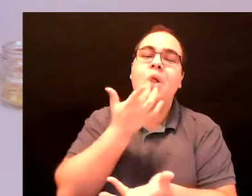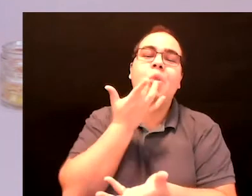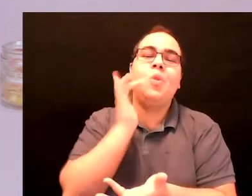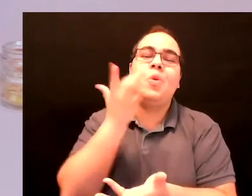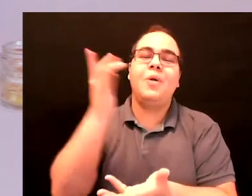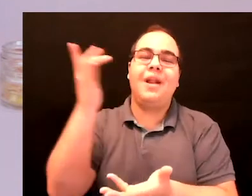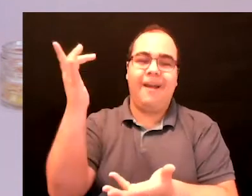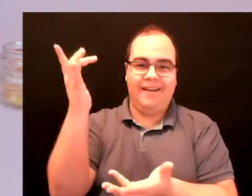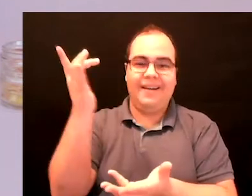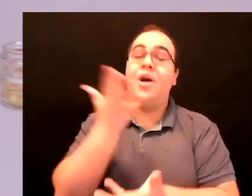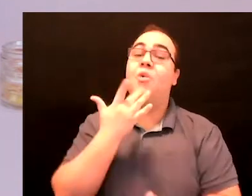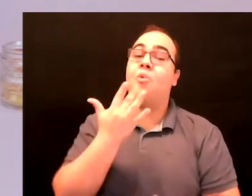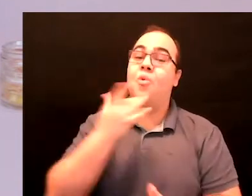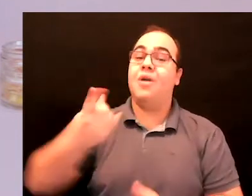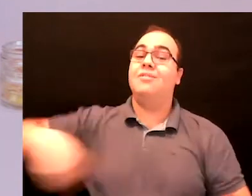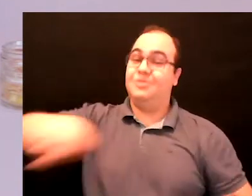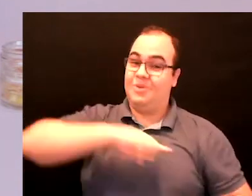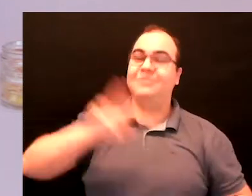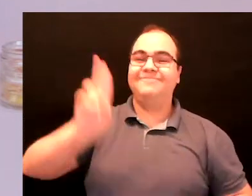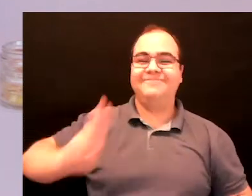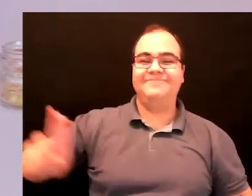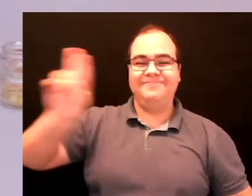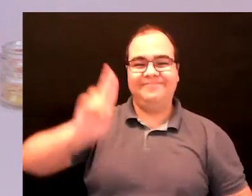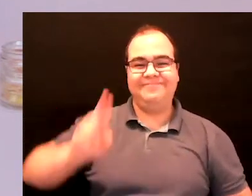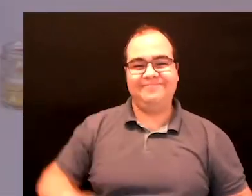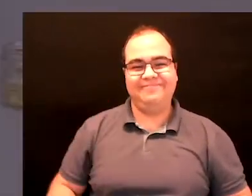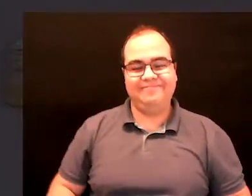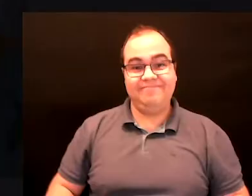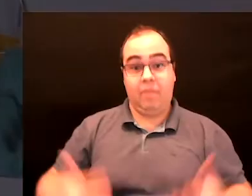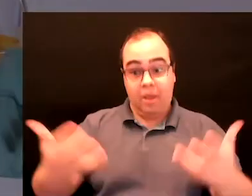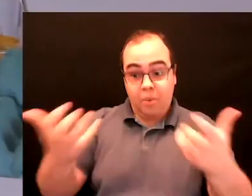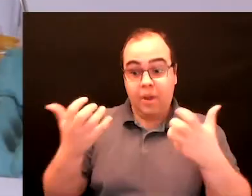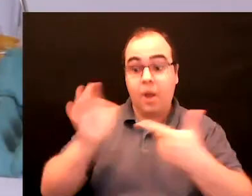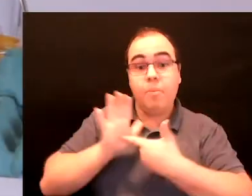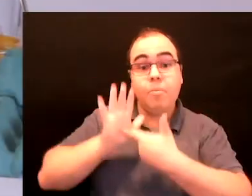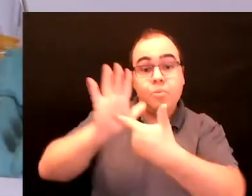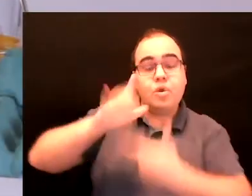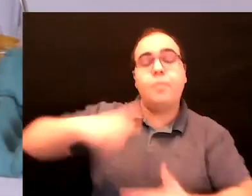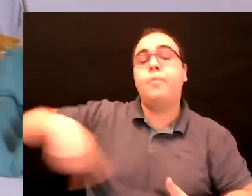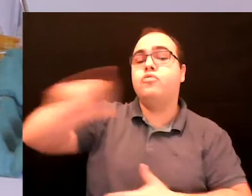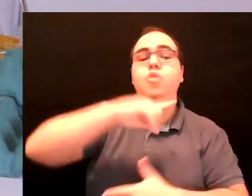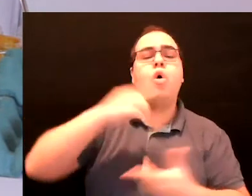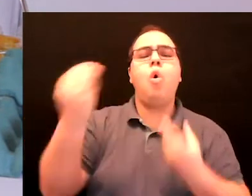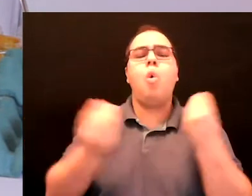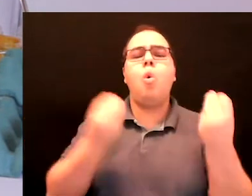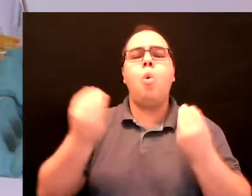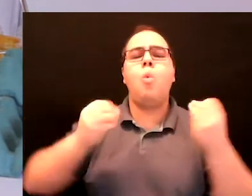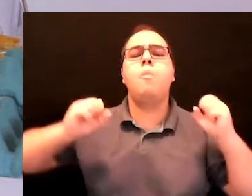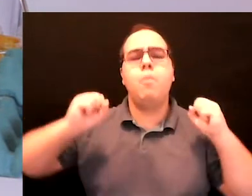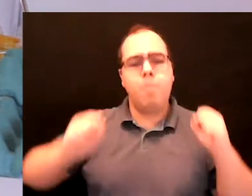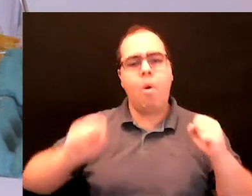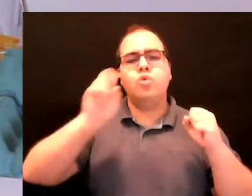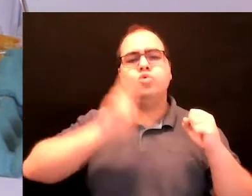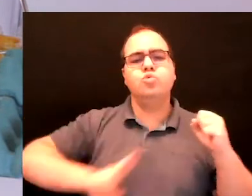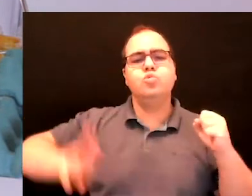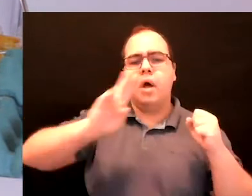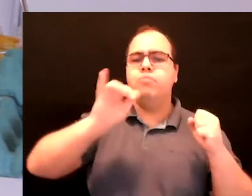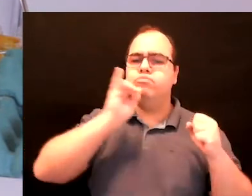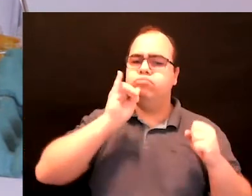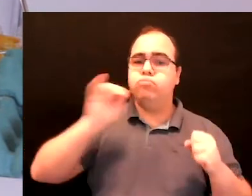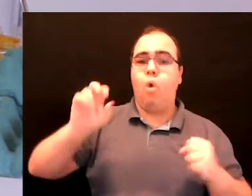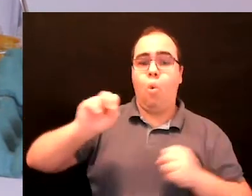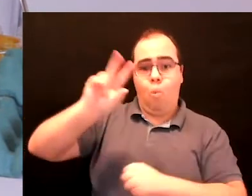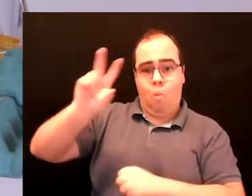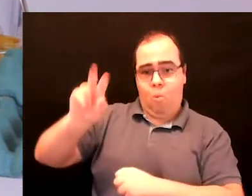amarelo dourado, né? Que é a cor que a gente vai utilizar. Eu quero mostrar para vocês como é que a gente pode